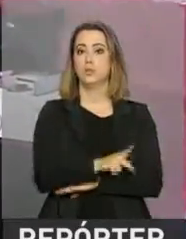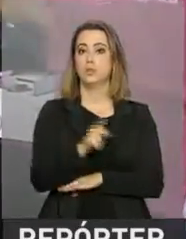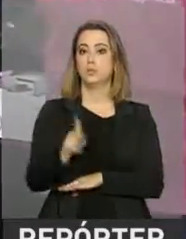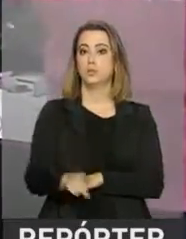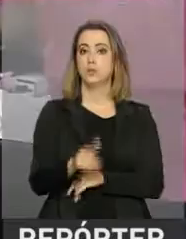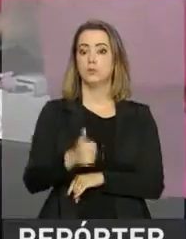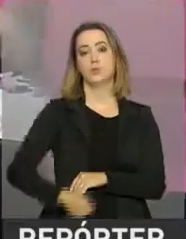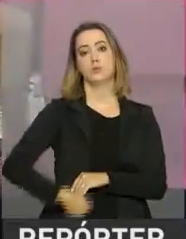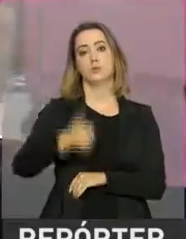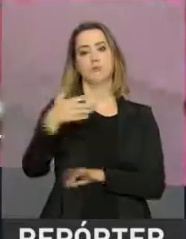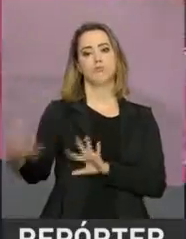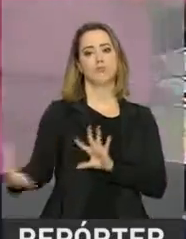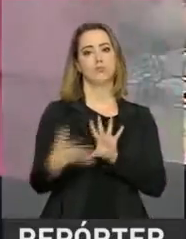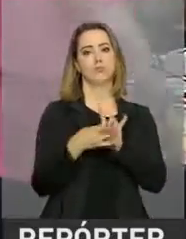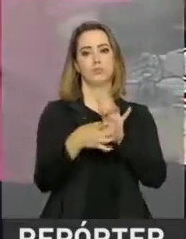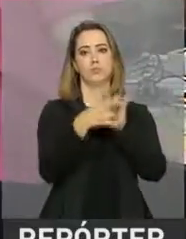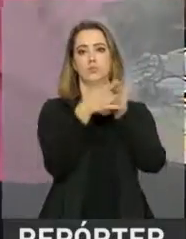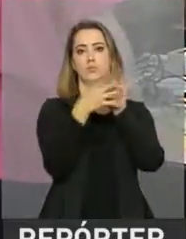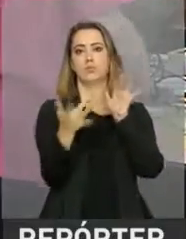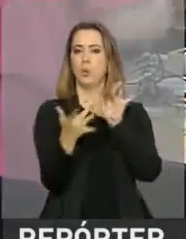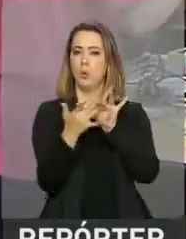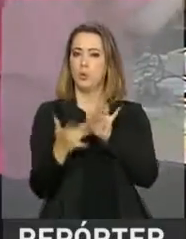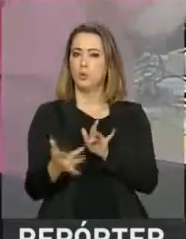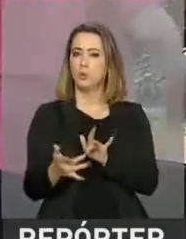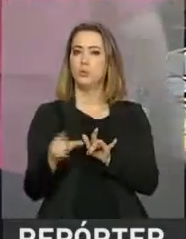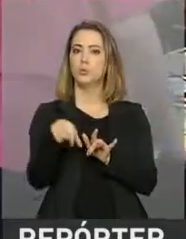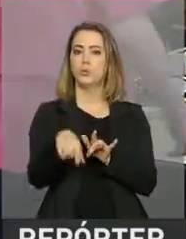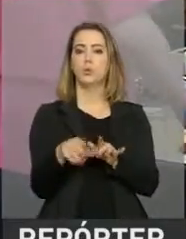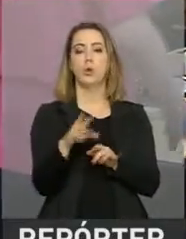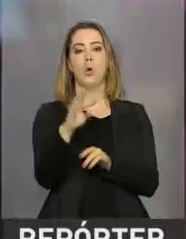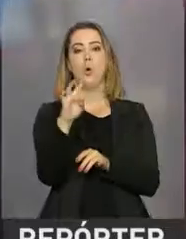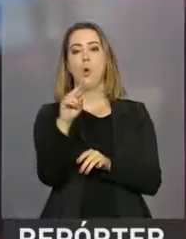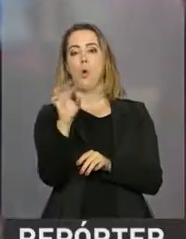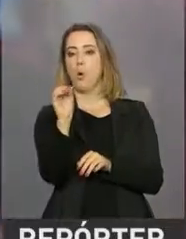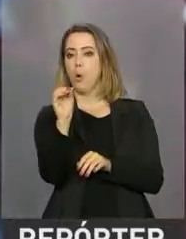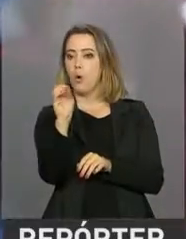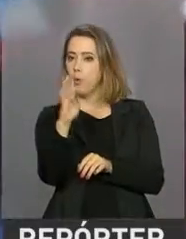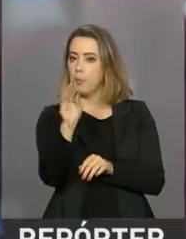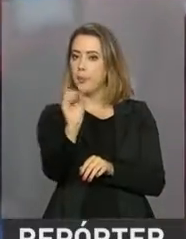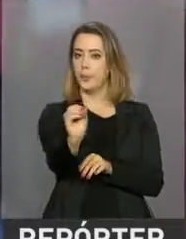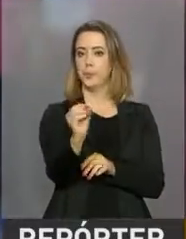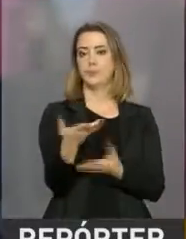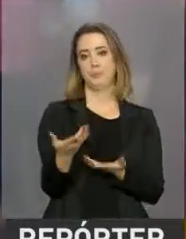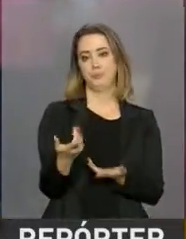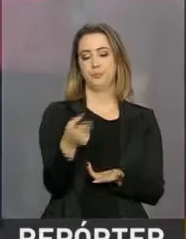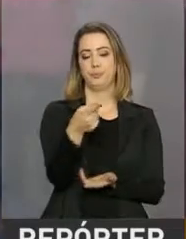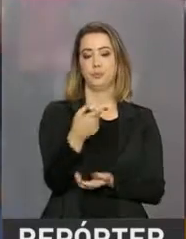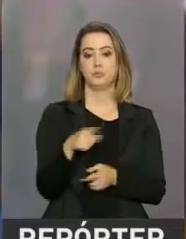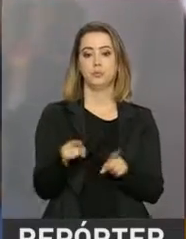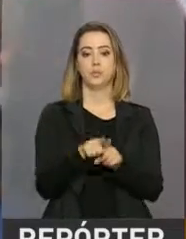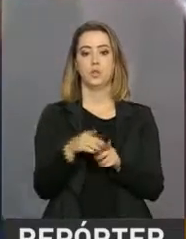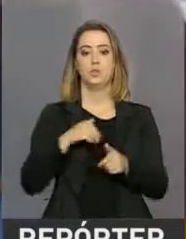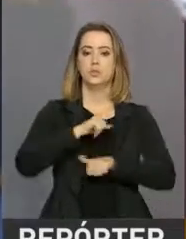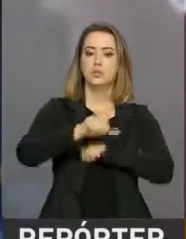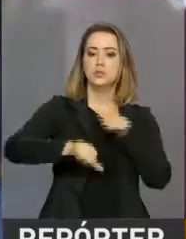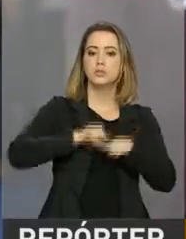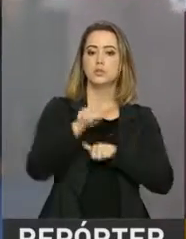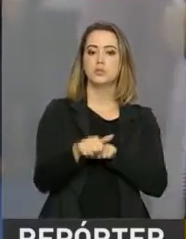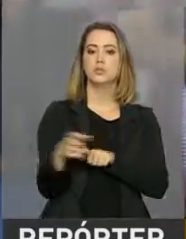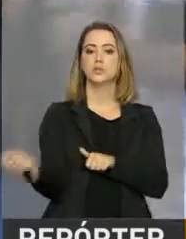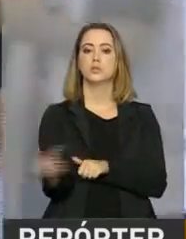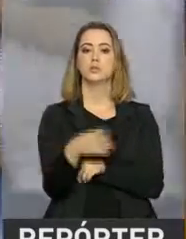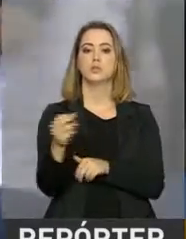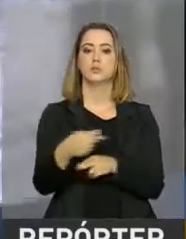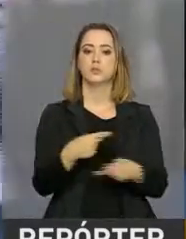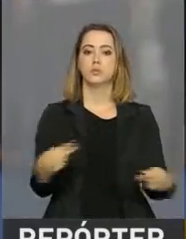mecanismos que possam aliar ainda mais a robótica com o processo educacional tradicional. Da robótica dos estudantes para produtos